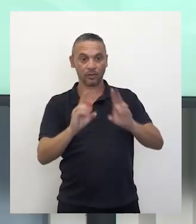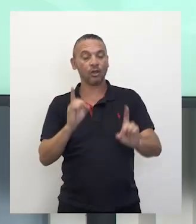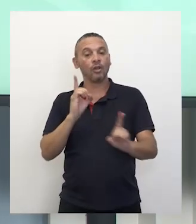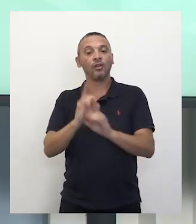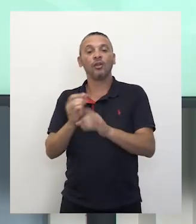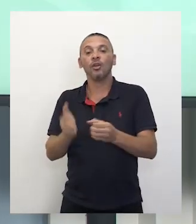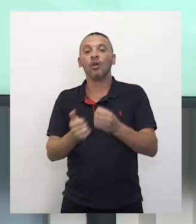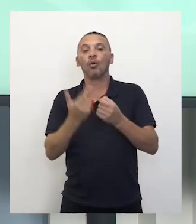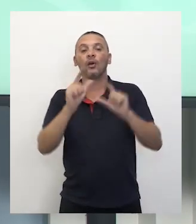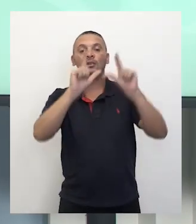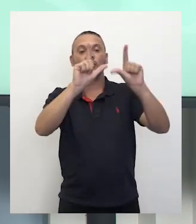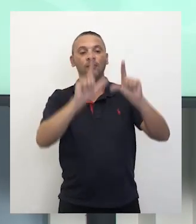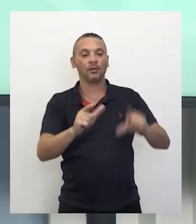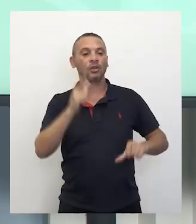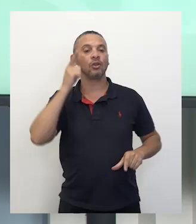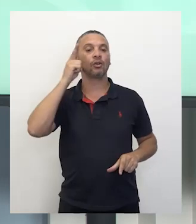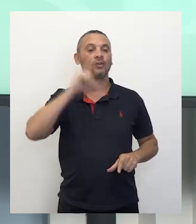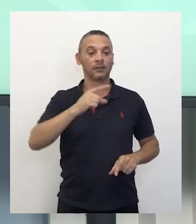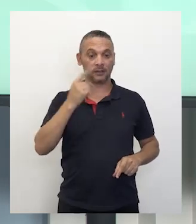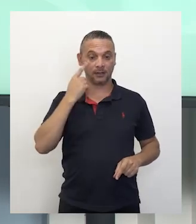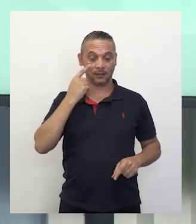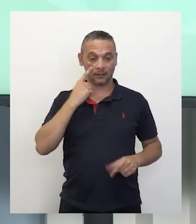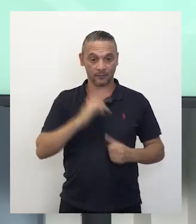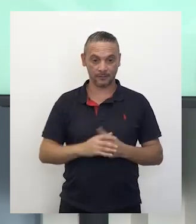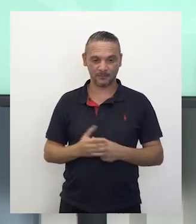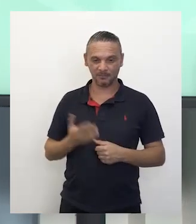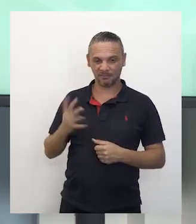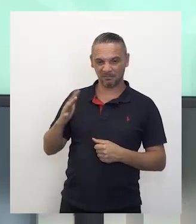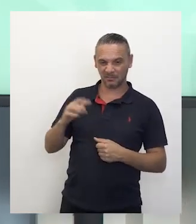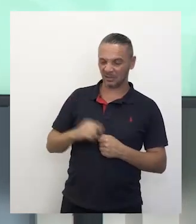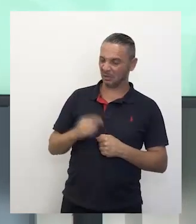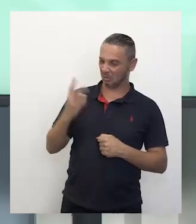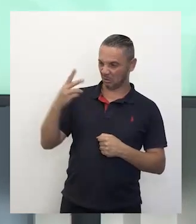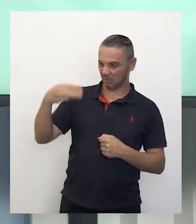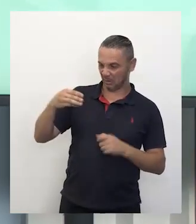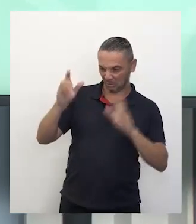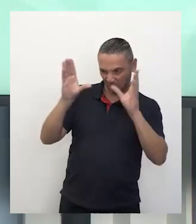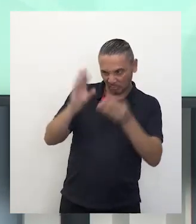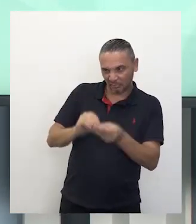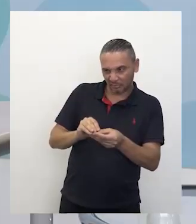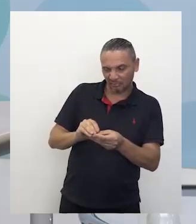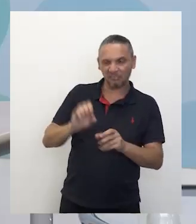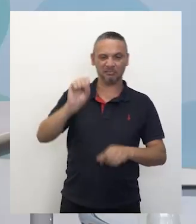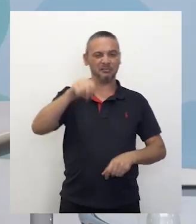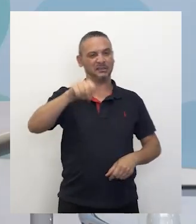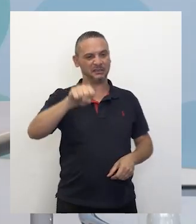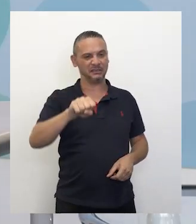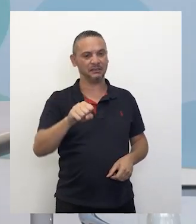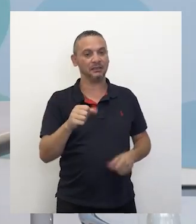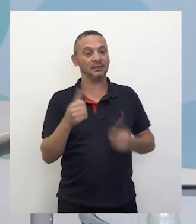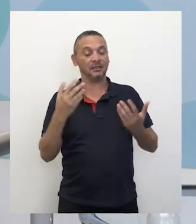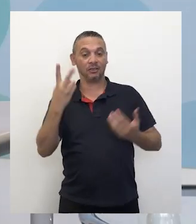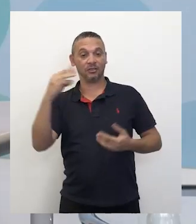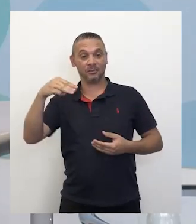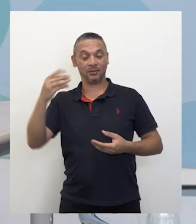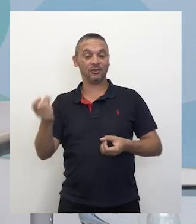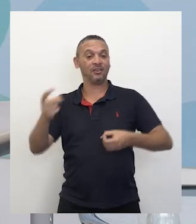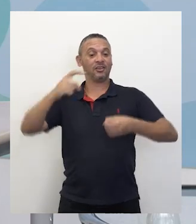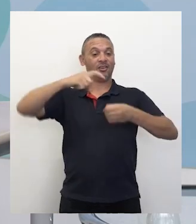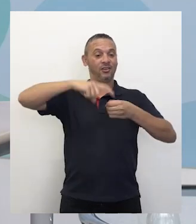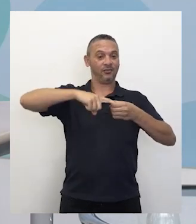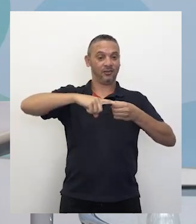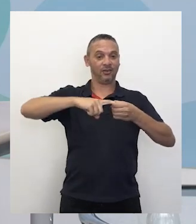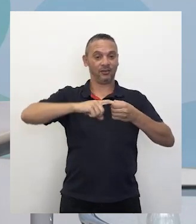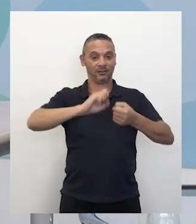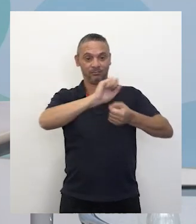quantos quadradinhos a gente consegue retirar, beleza? Eu acho que 2 minutos tá bom para eles? Sim, então daqui 2 minutos já voltamos